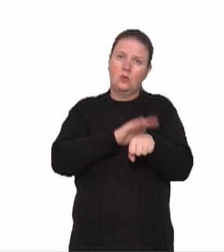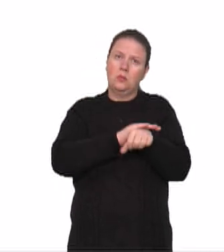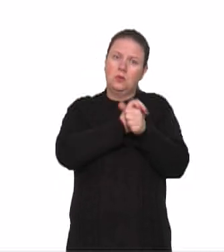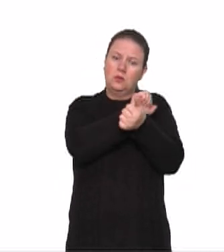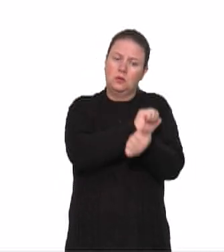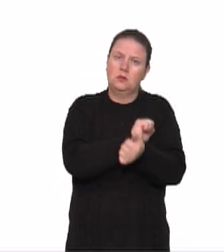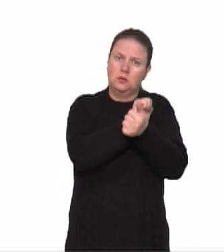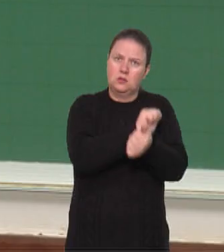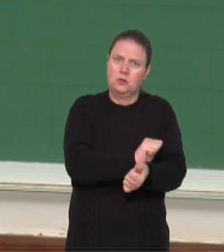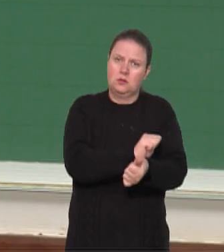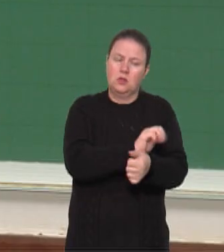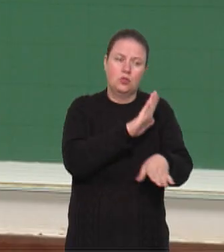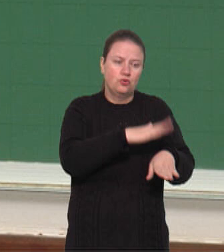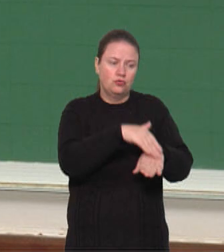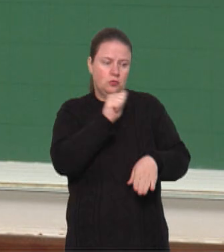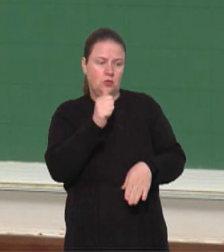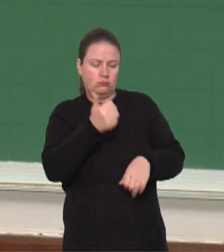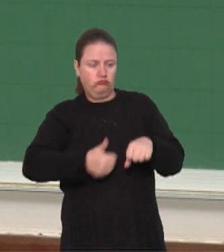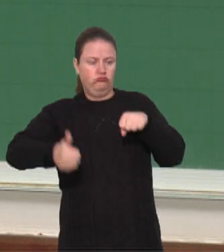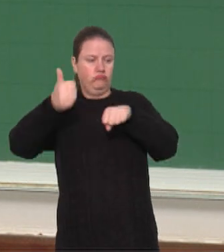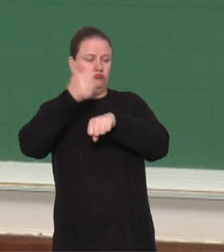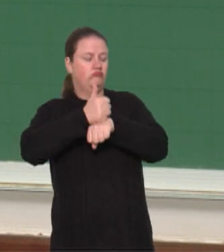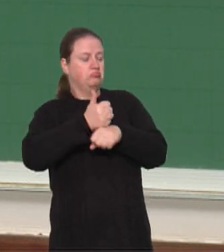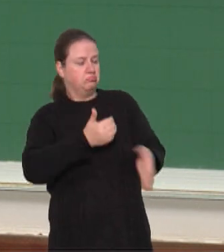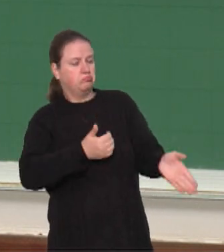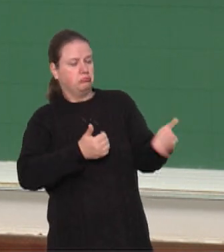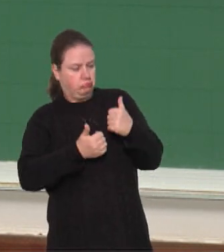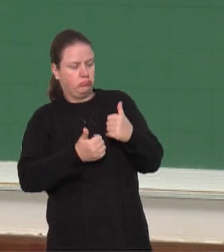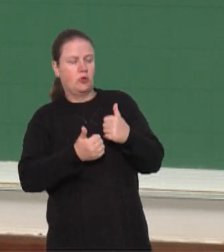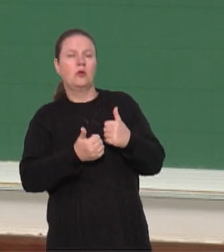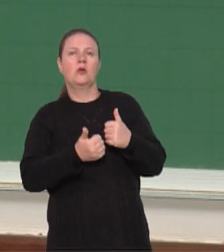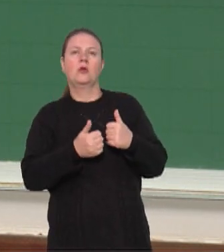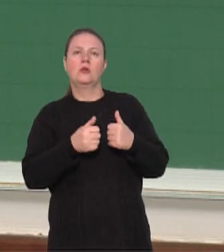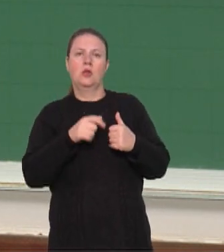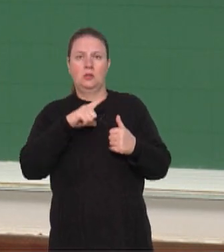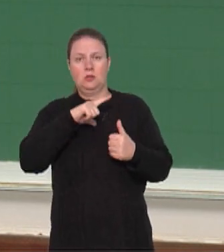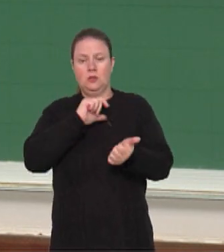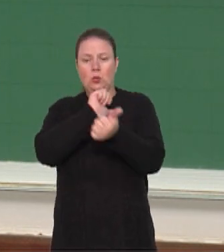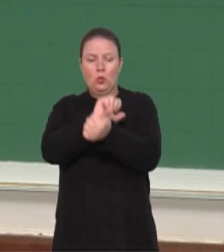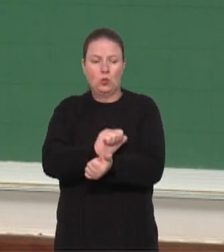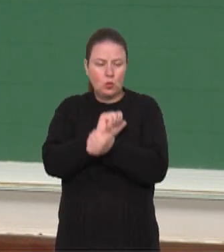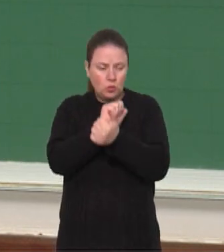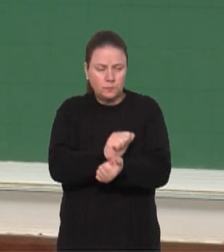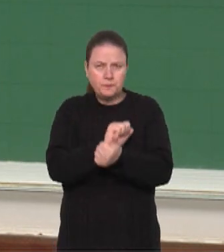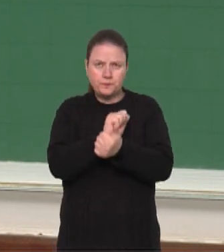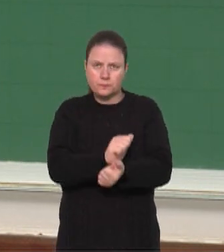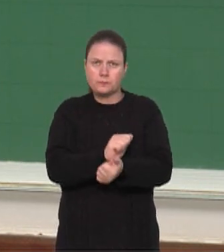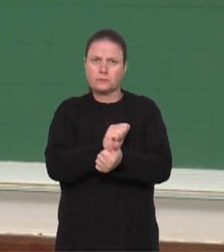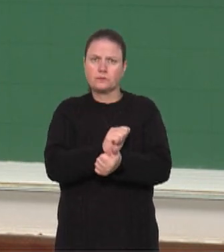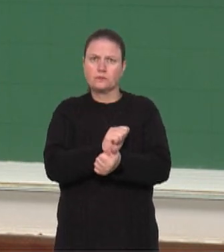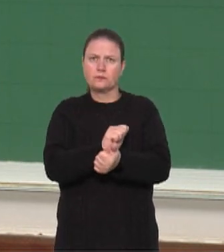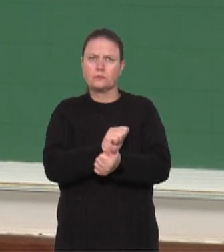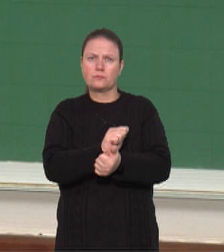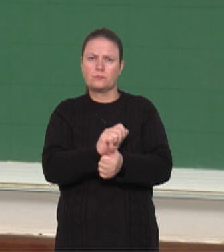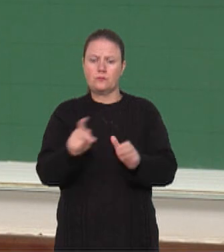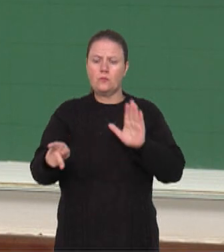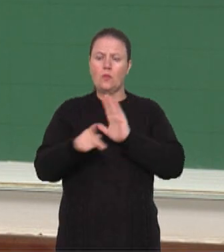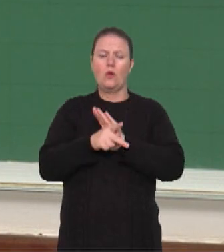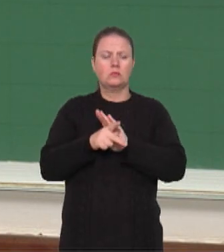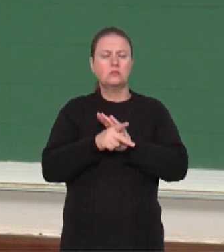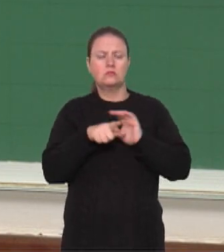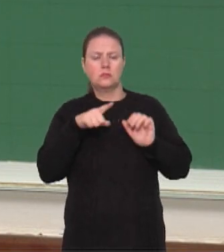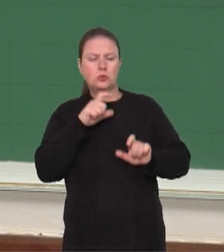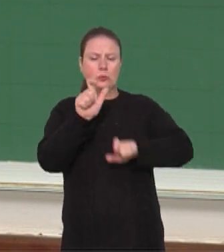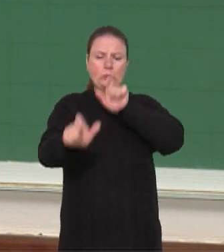era contratada, né, pelo senhor feudal, lá, um senhor que tivesse uma senzala, né, um senhor dono de escravos. Então